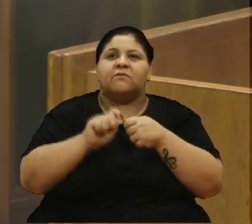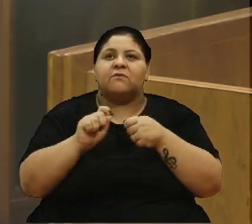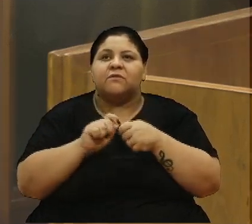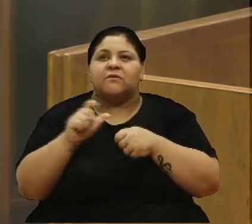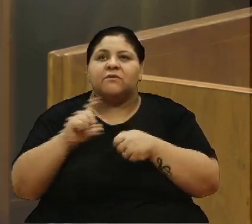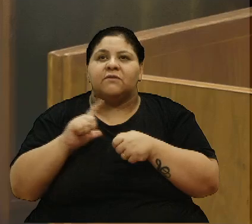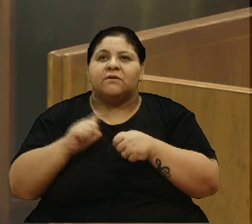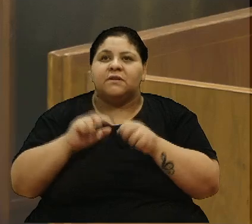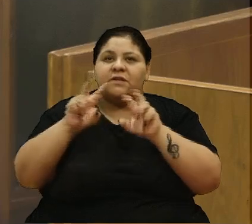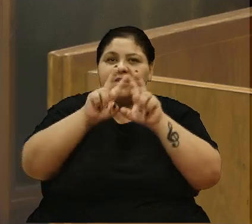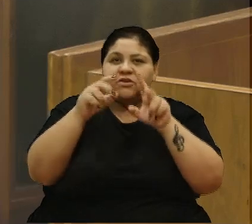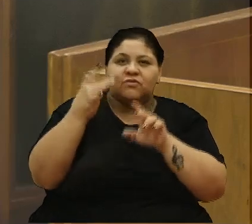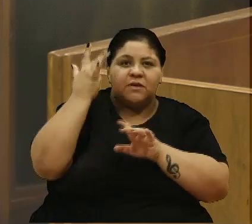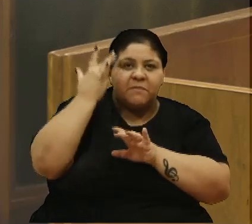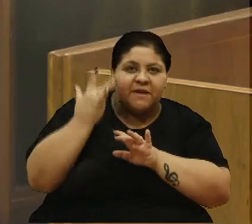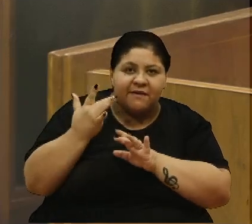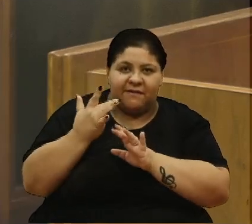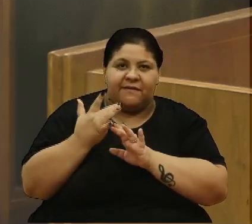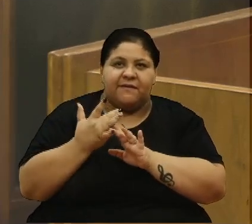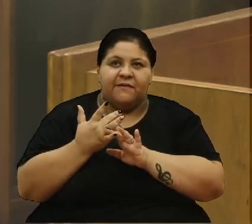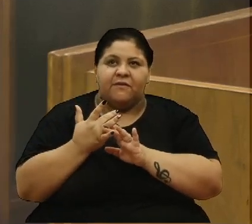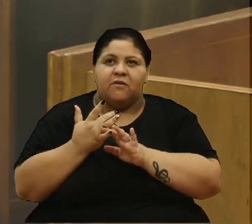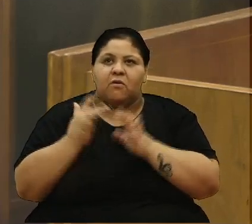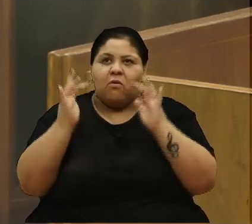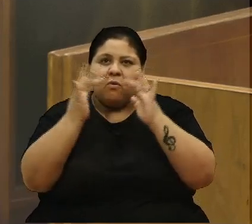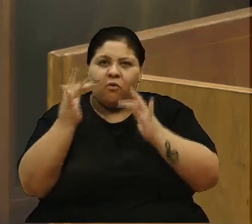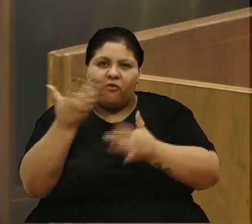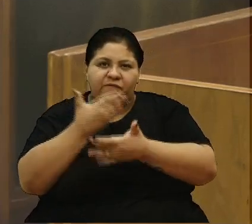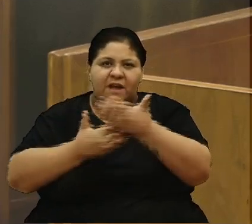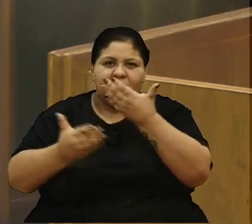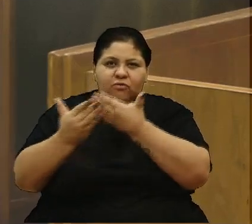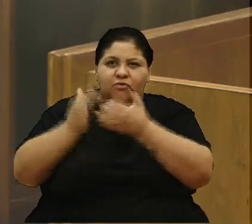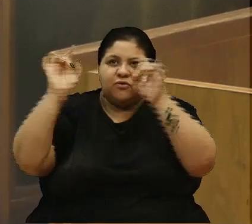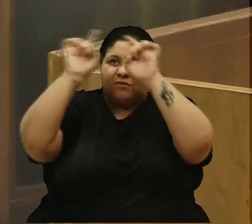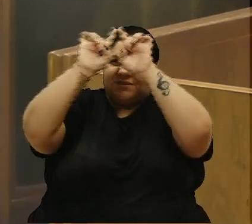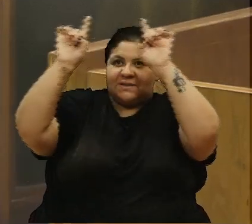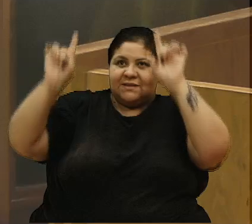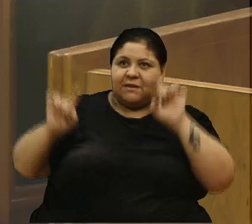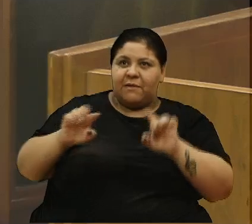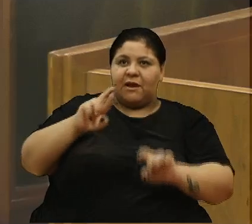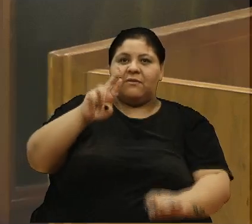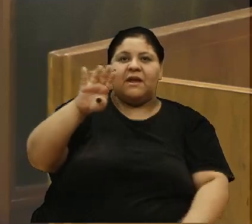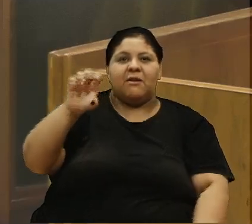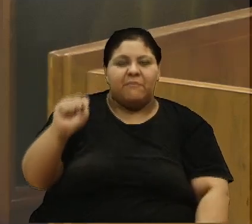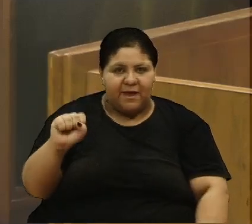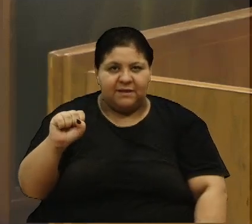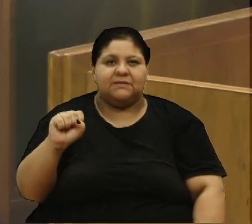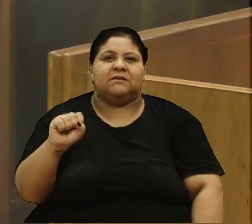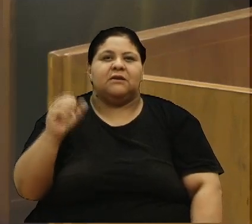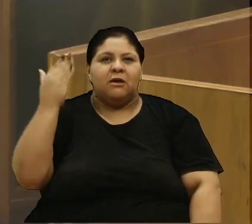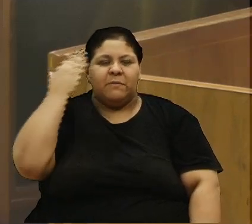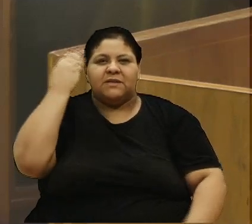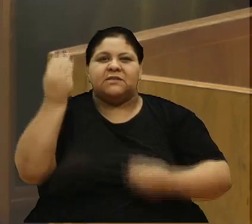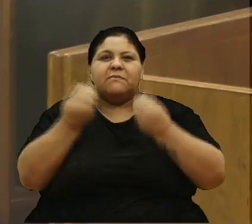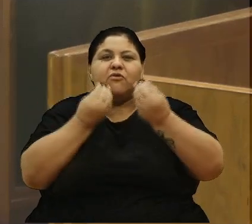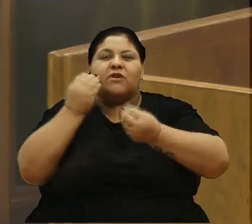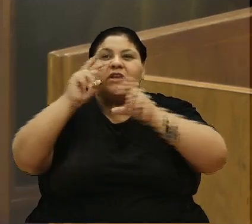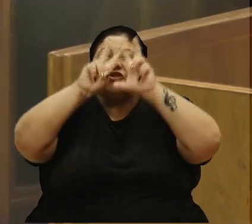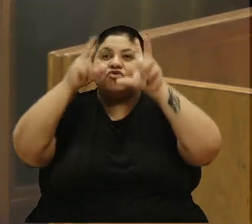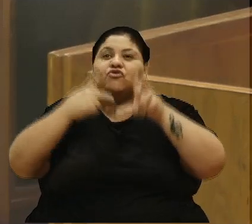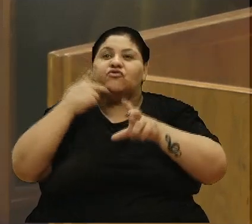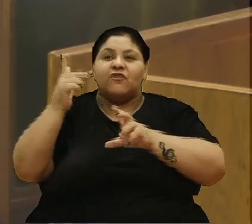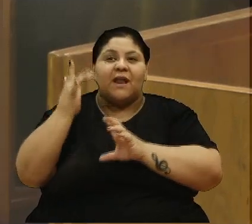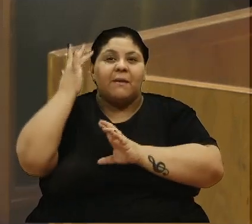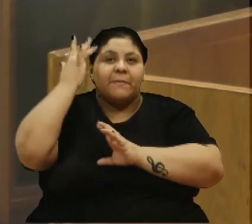tem de pauta para amanhã? O que entra hoje no Jornal do Almoço? Afim. Para que pudesse oferecer, né, para os outros as suas pautas. E eu